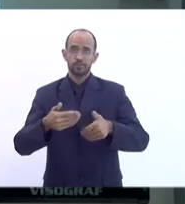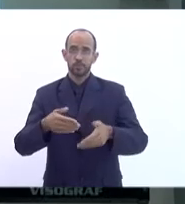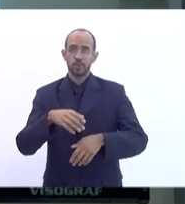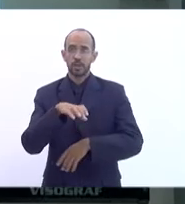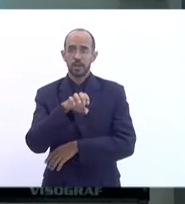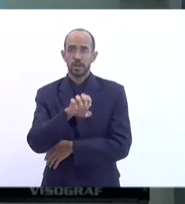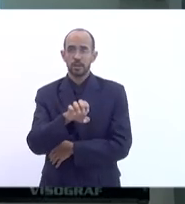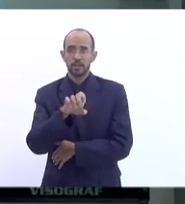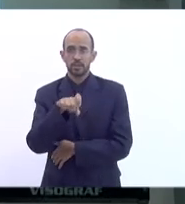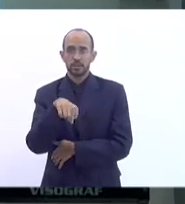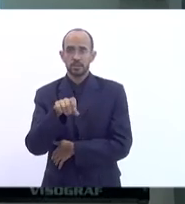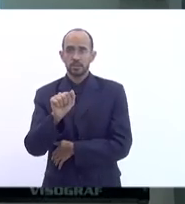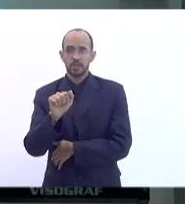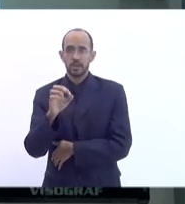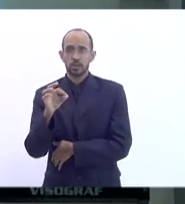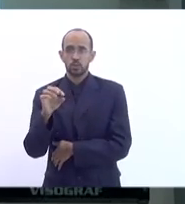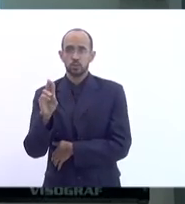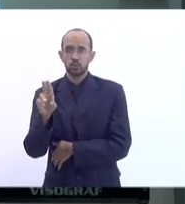sir